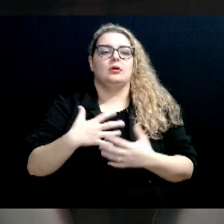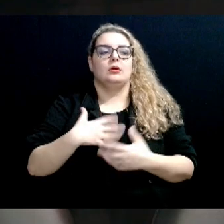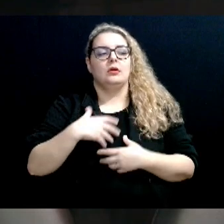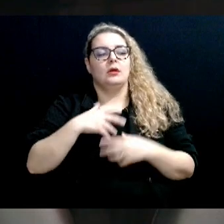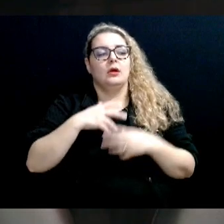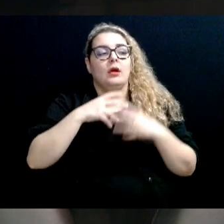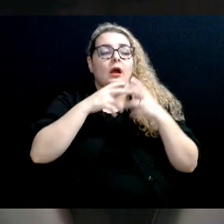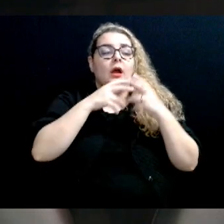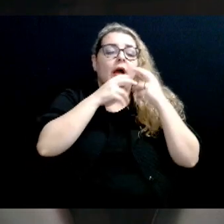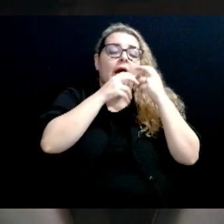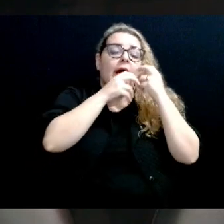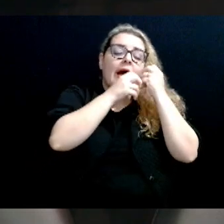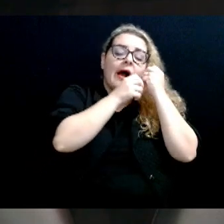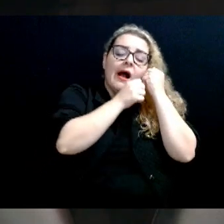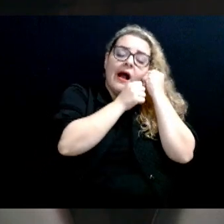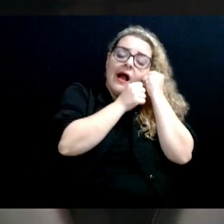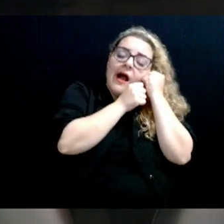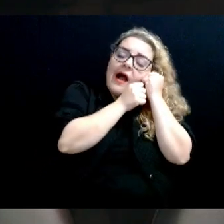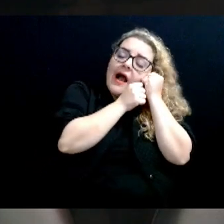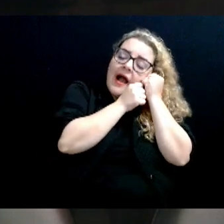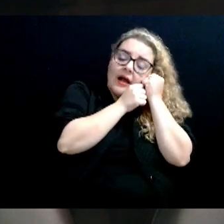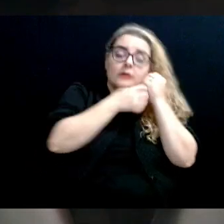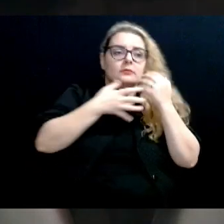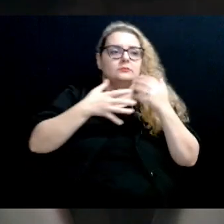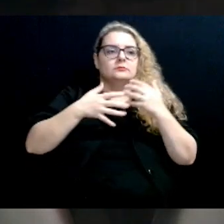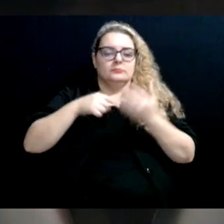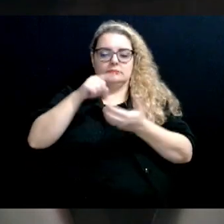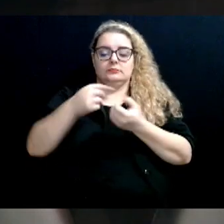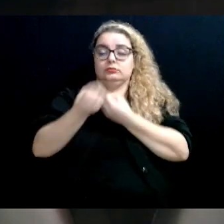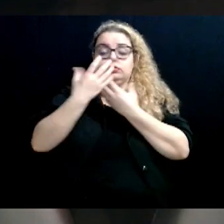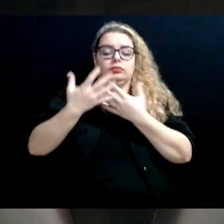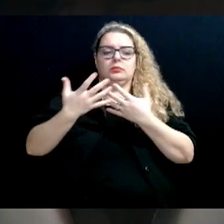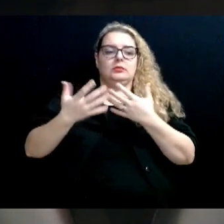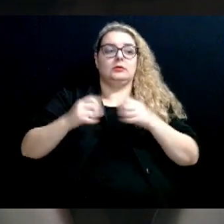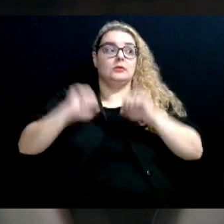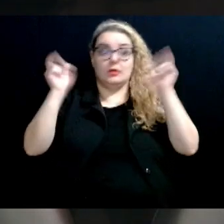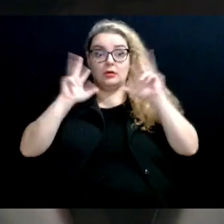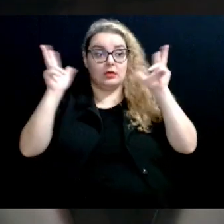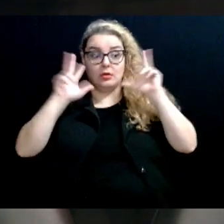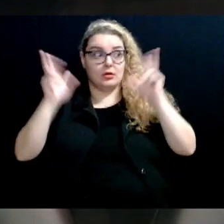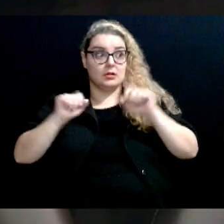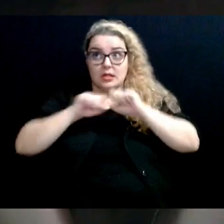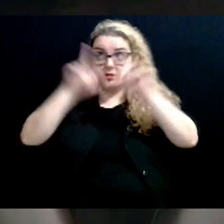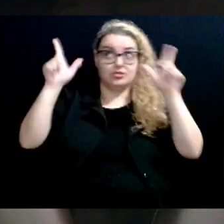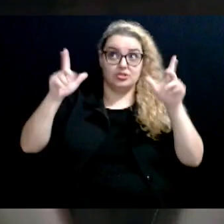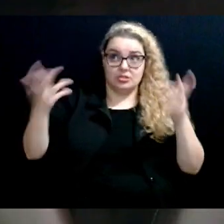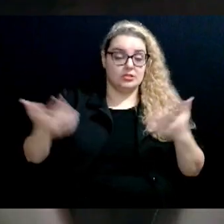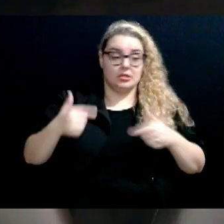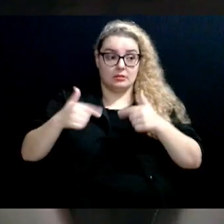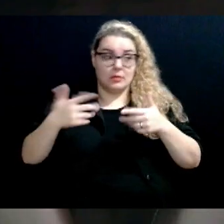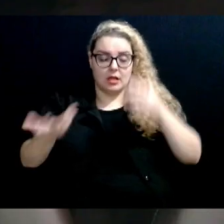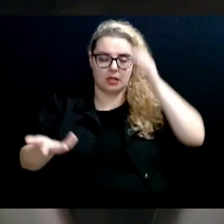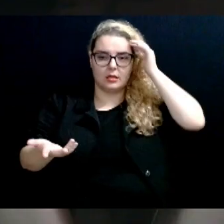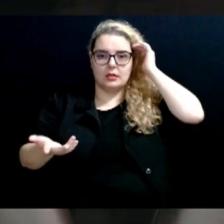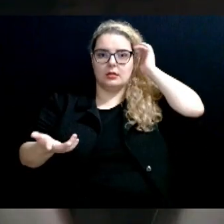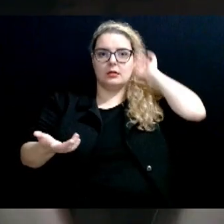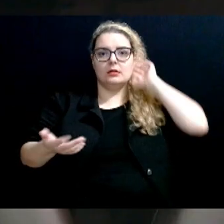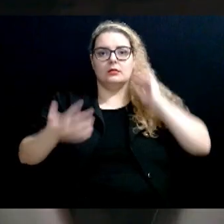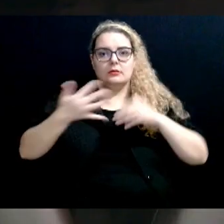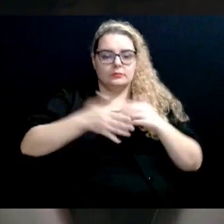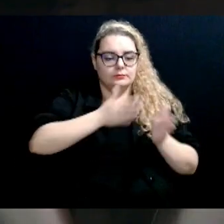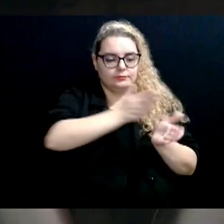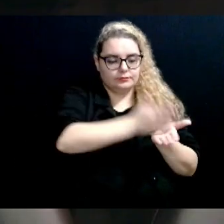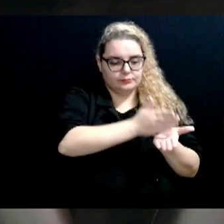vai atrapalhar por si todas as etapas do sono que são